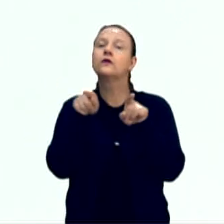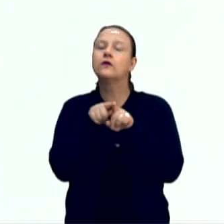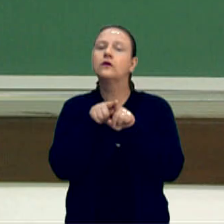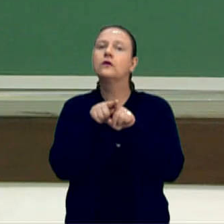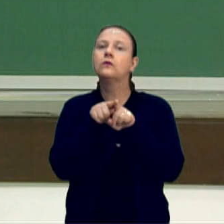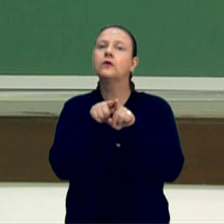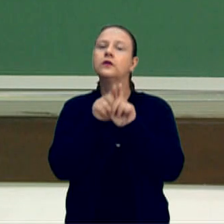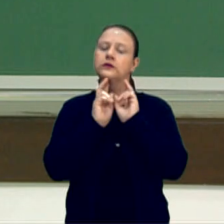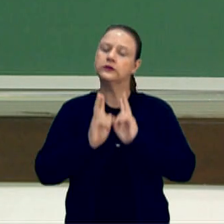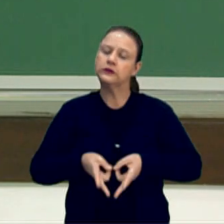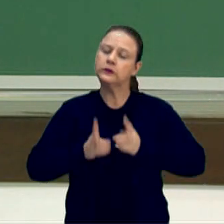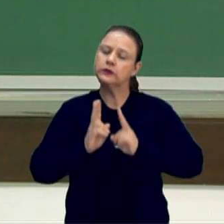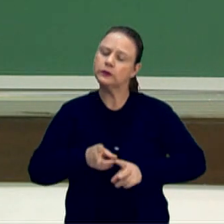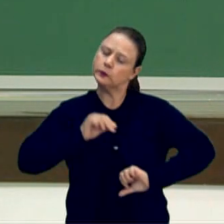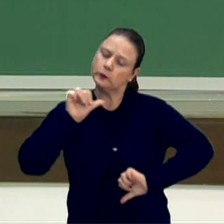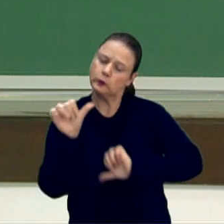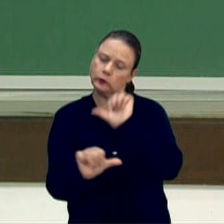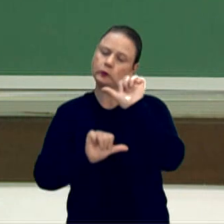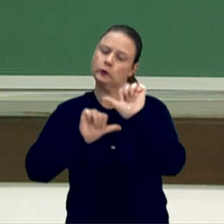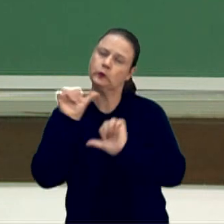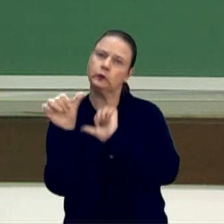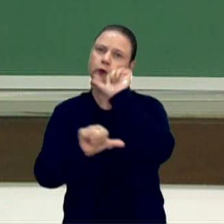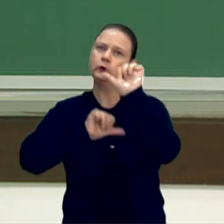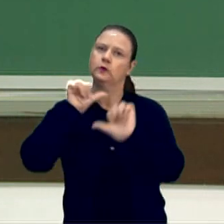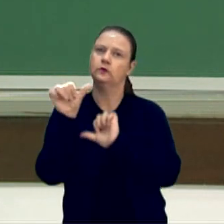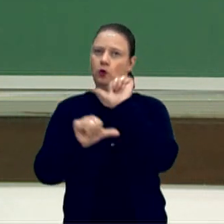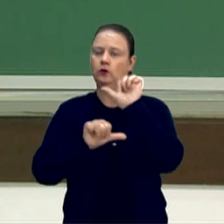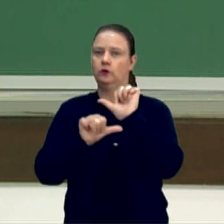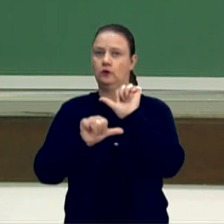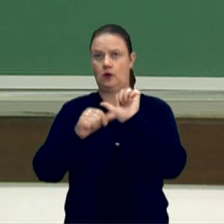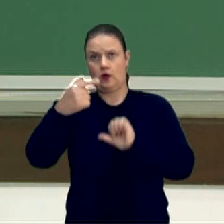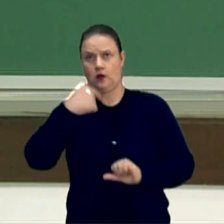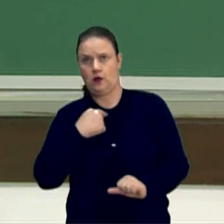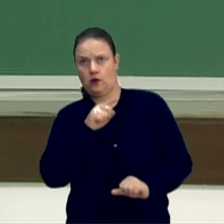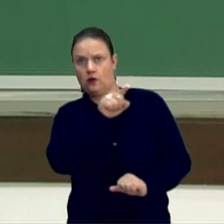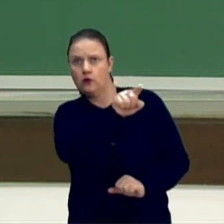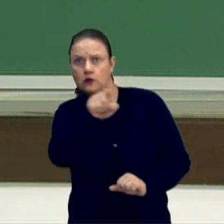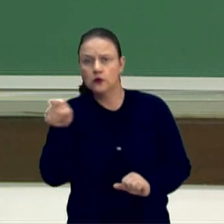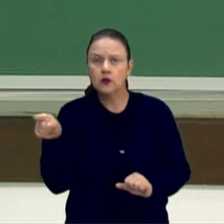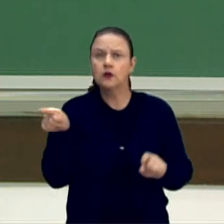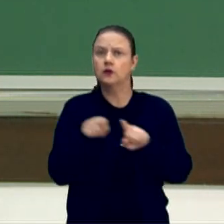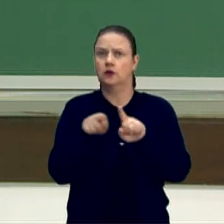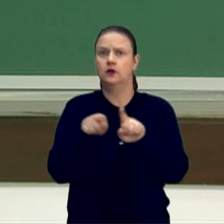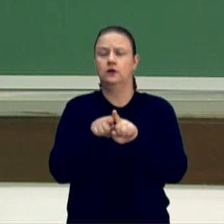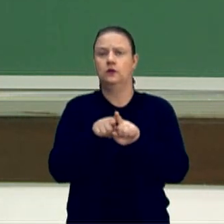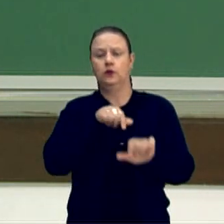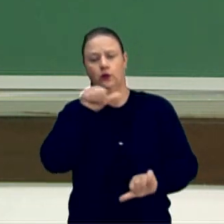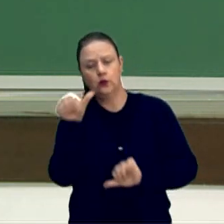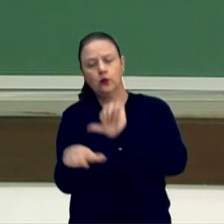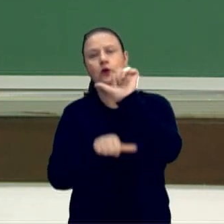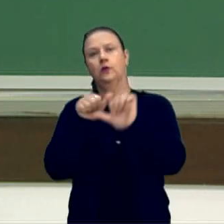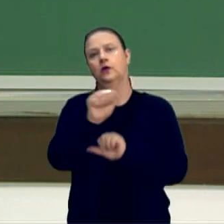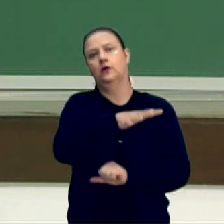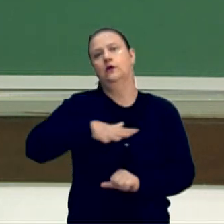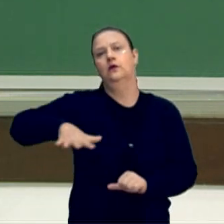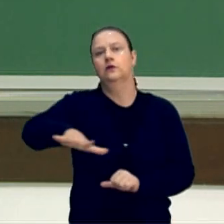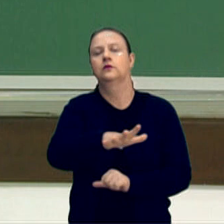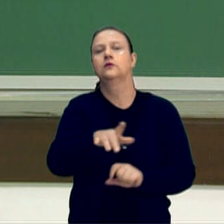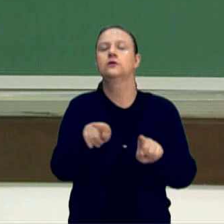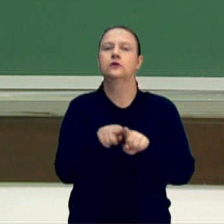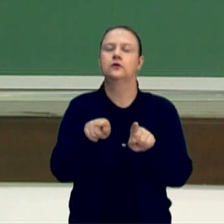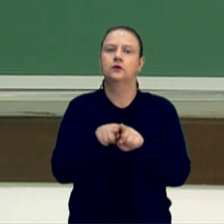em constante transformação, porque, como falei, tanto eu como você estamos alterando esse espaço e